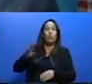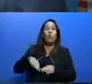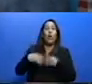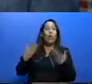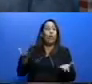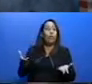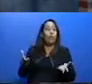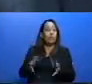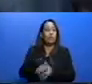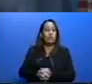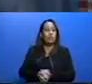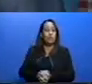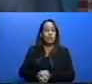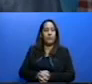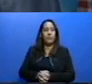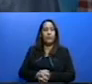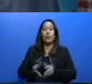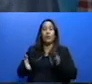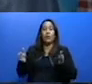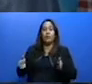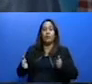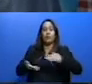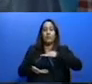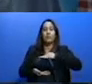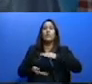condutor. O isopor é o quê?